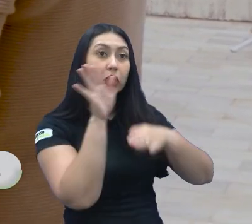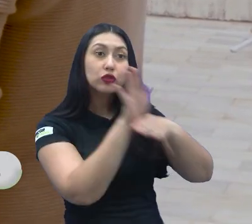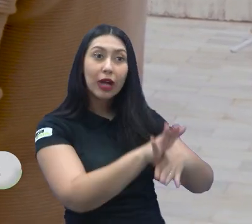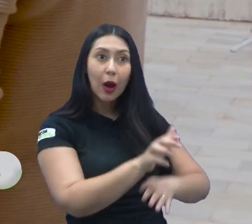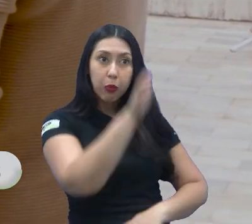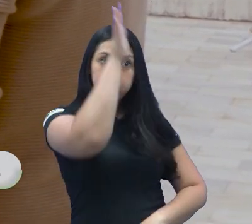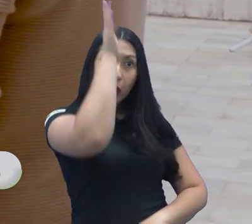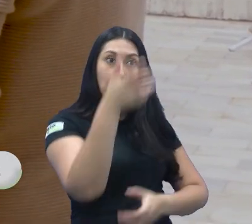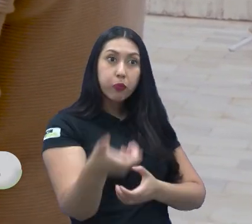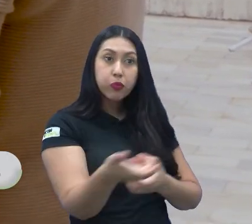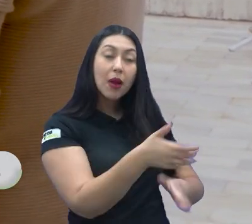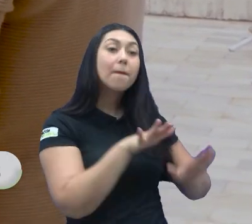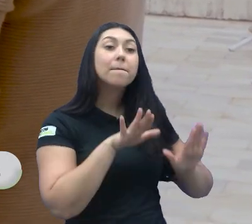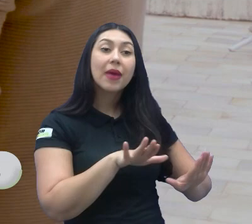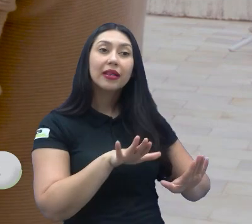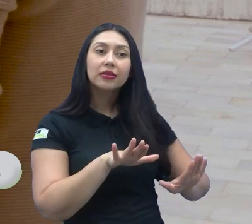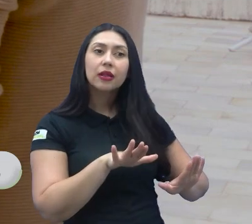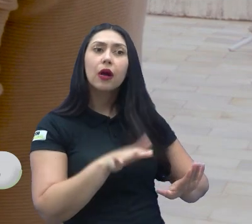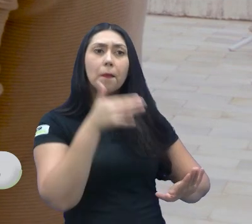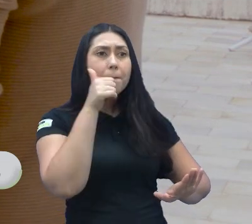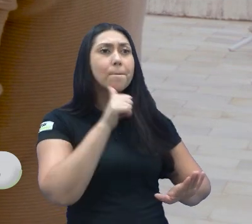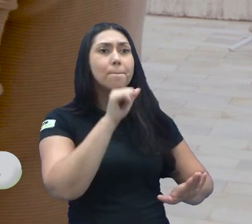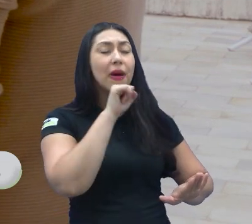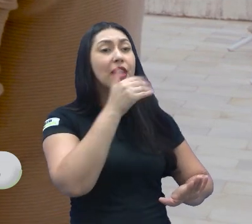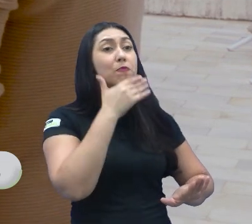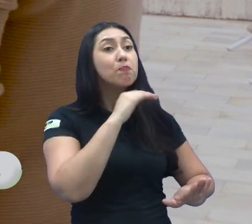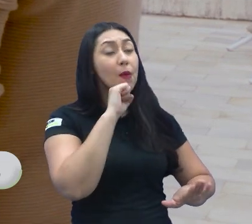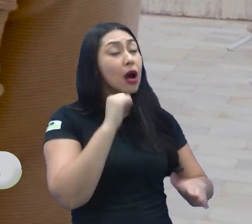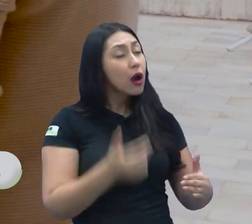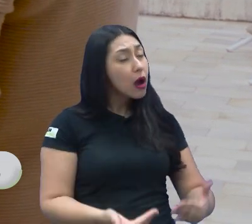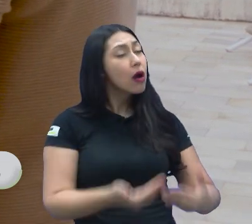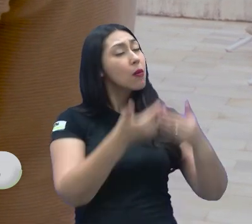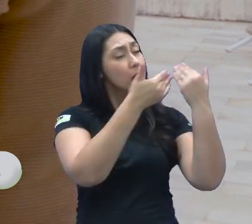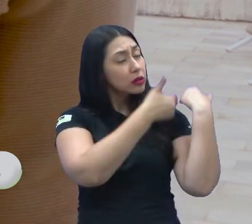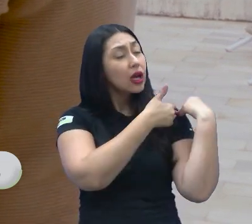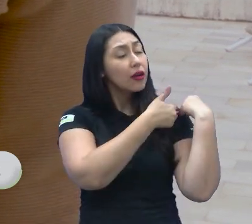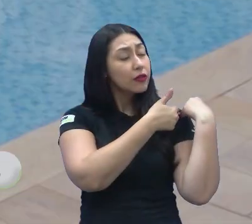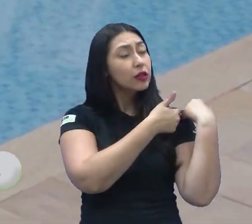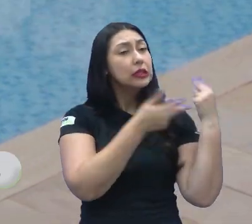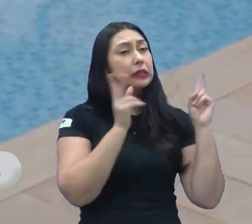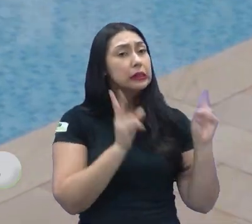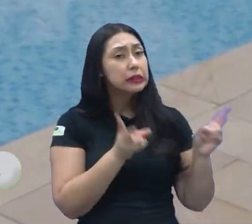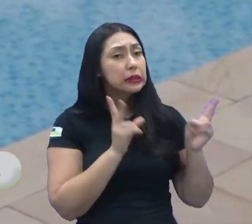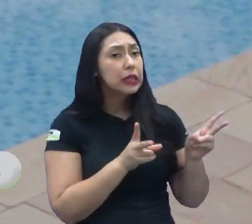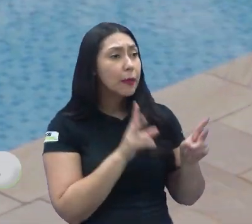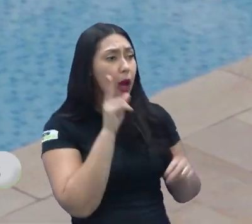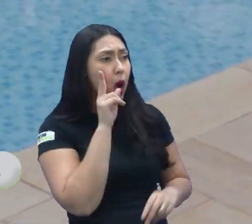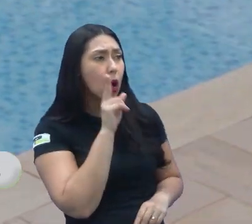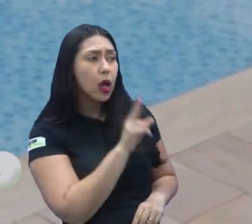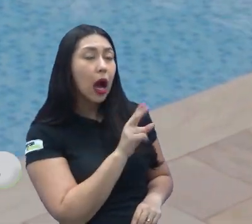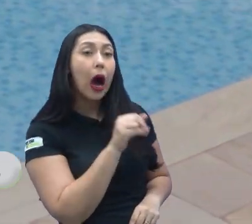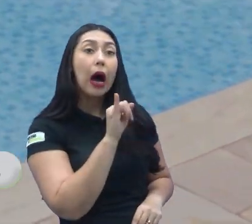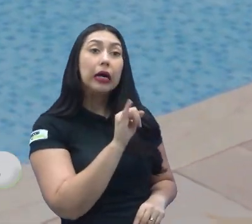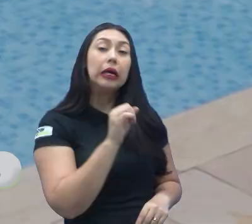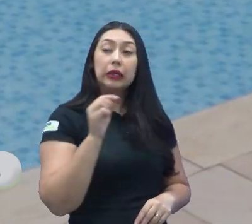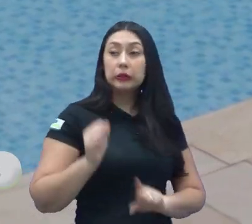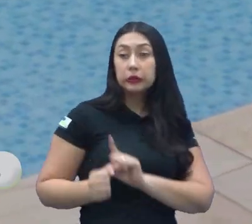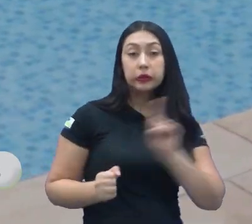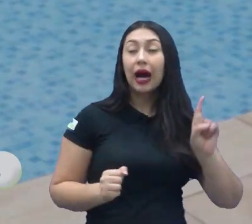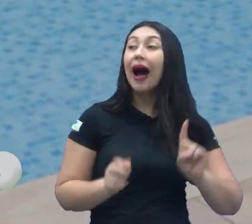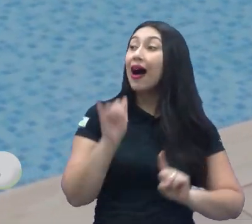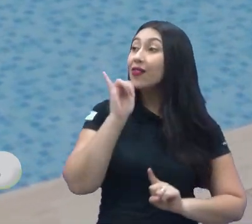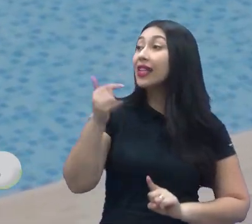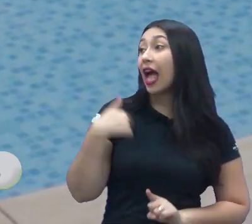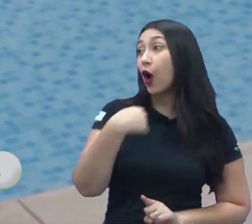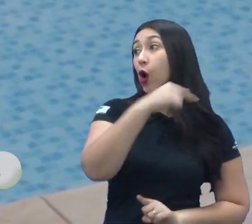a atenção do filho dele, que ele esteja olhando para a piscina quando o filho vai sair, que ele combine com o filho para avisar, estou saindo, pai, vou ao banheiro. É